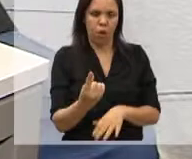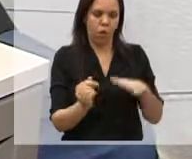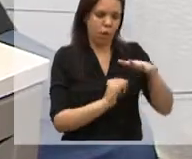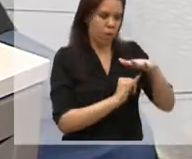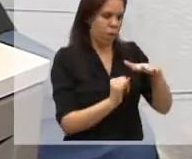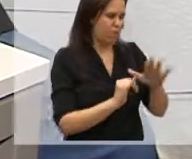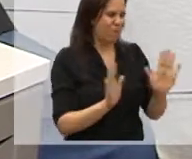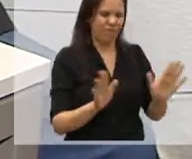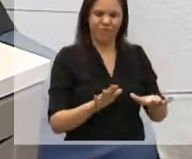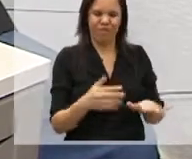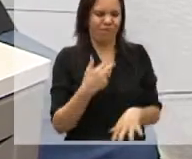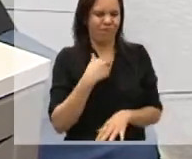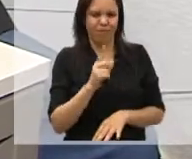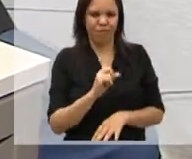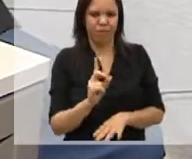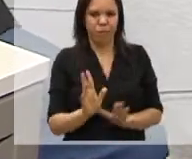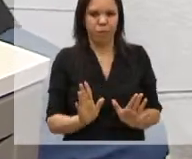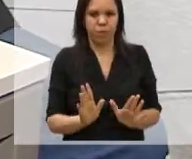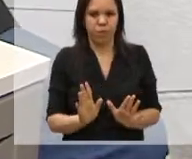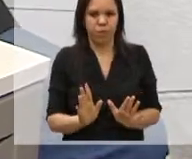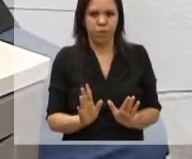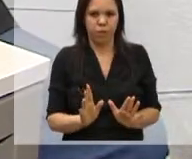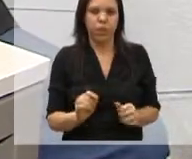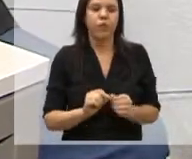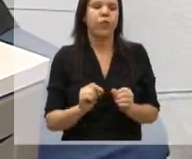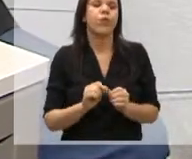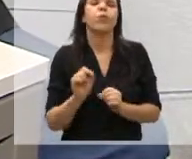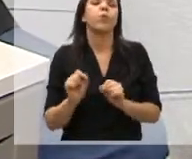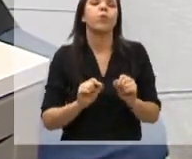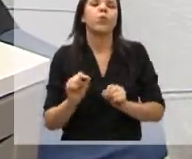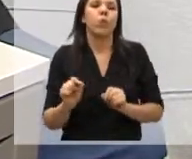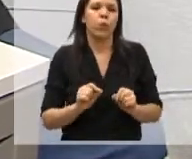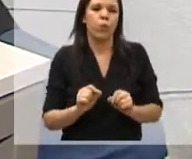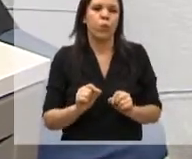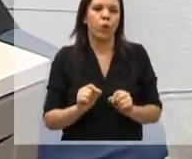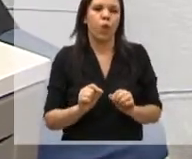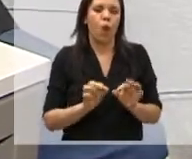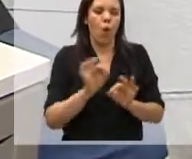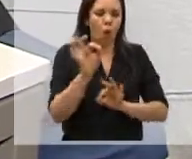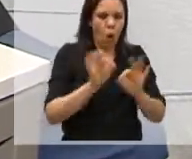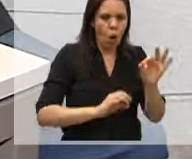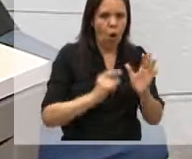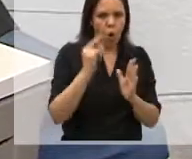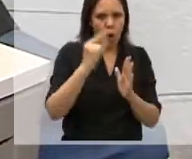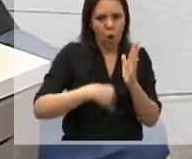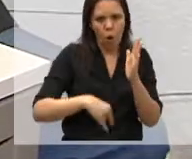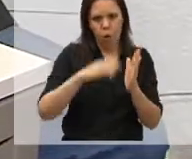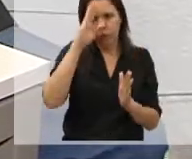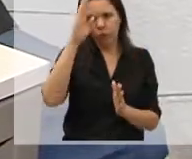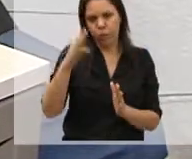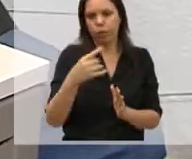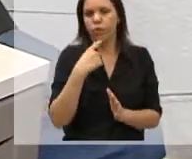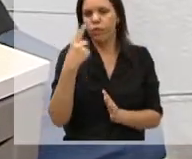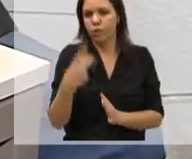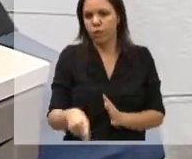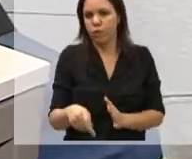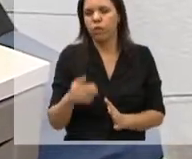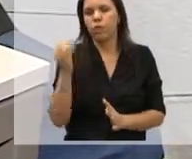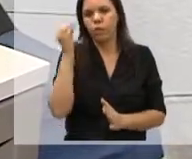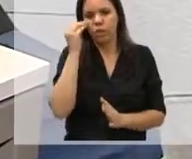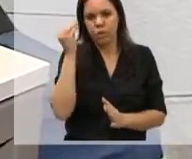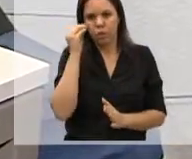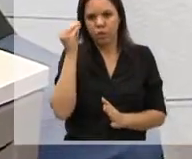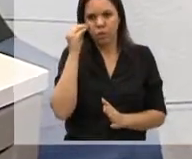Então banalizou. Então nós estamos fazendo o seguinte, nós estamos fazendo um trabalho de reorganização, principalmente em Campinas,